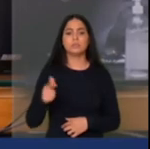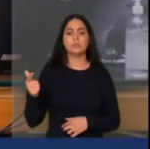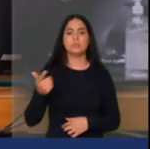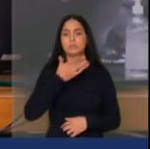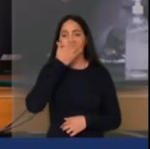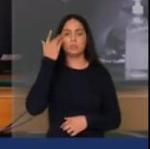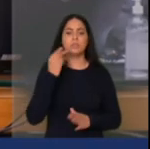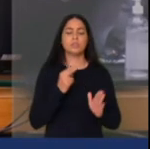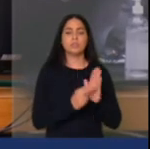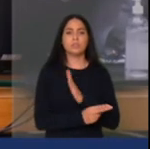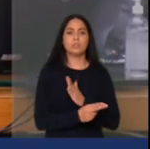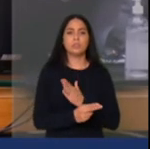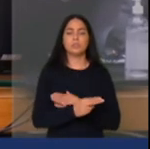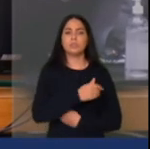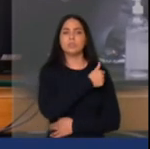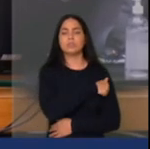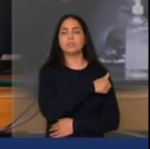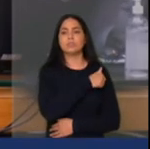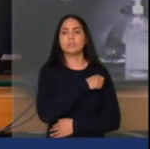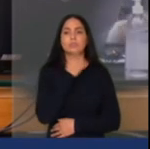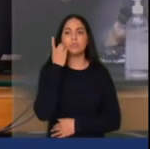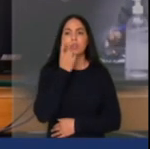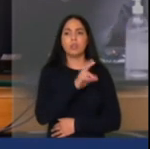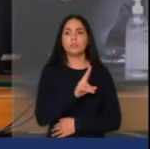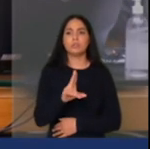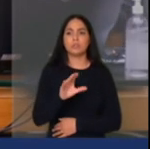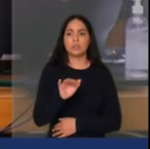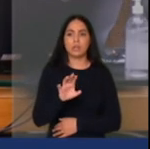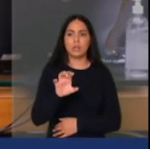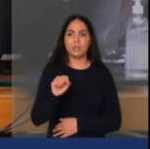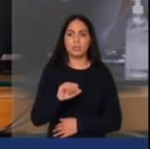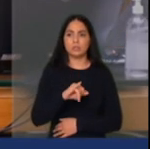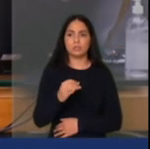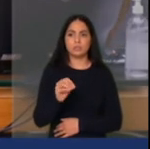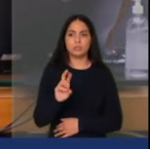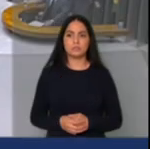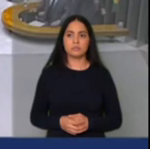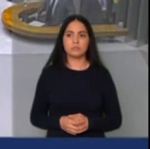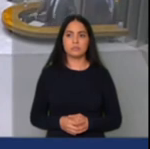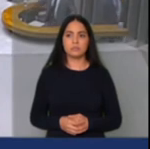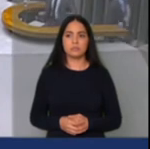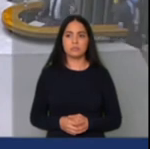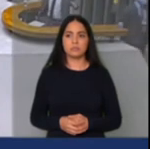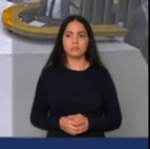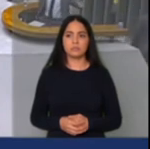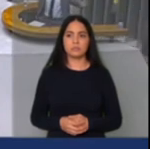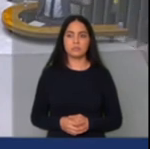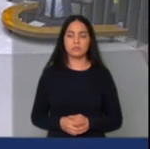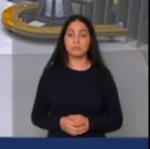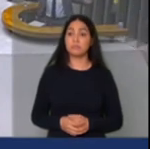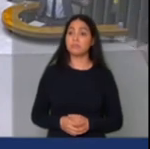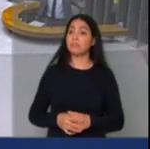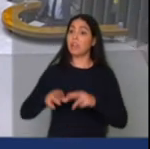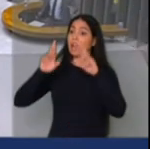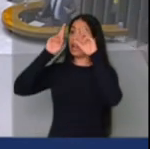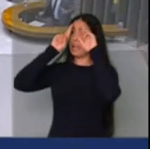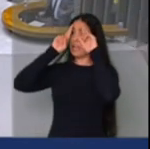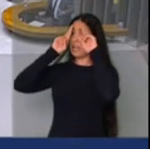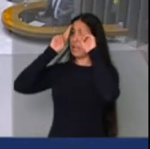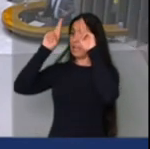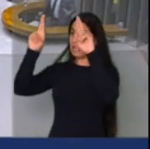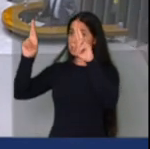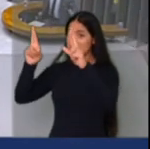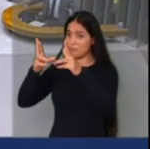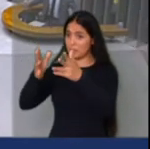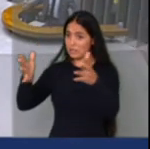é do Rio de Janeiro deputado Carlos Jordy vossa excelência até a palavra respeitavel publico